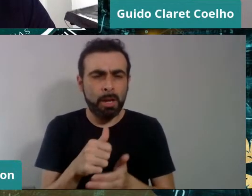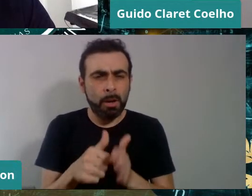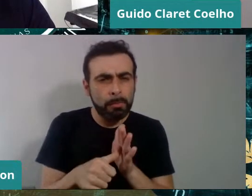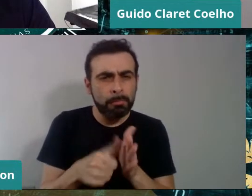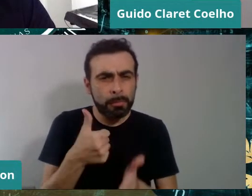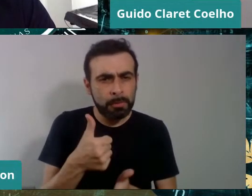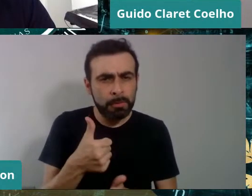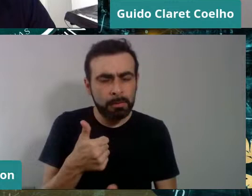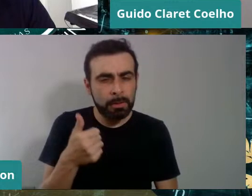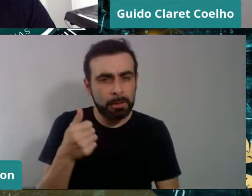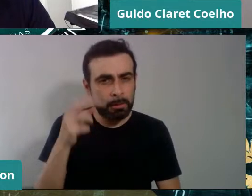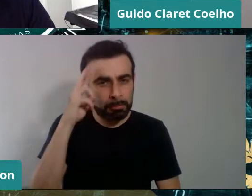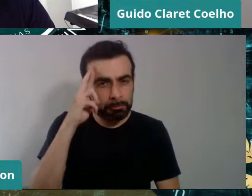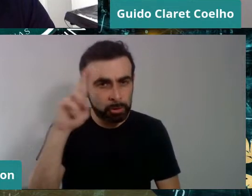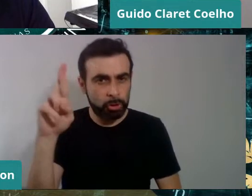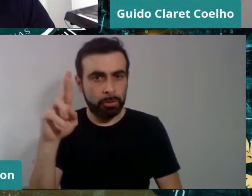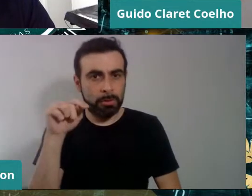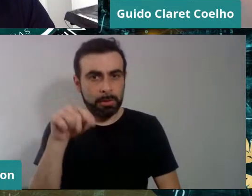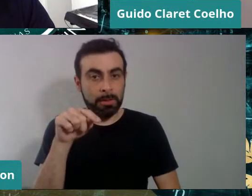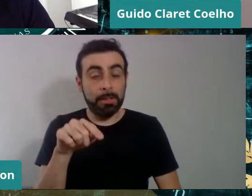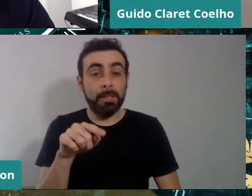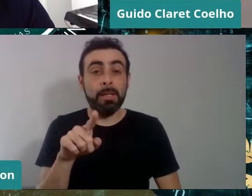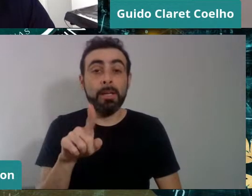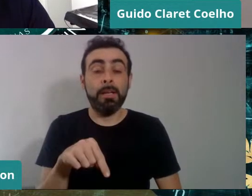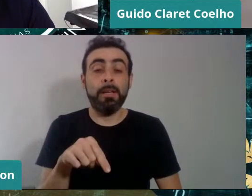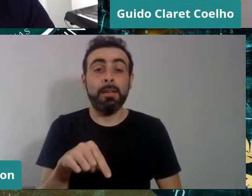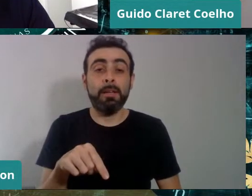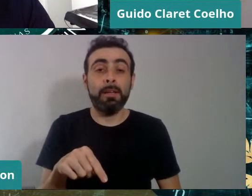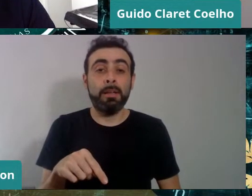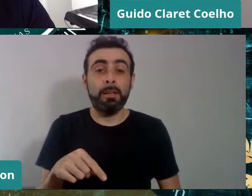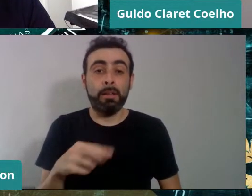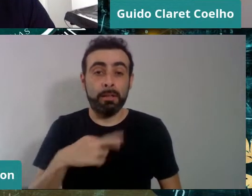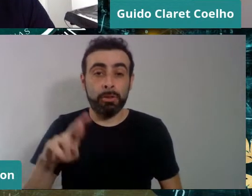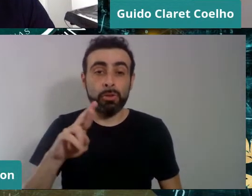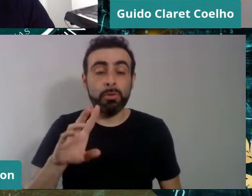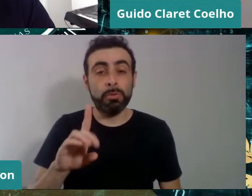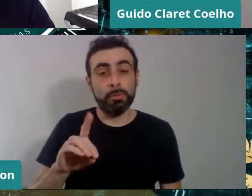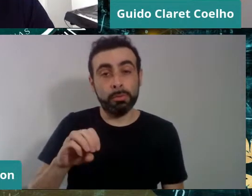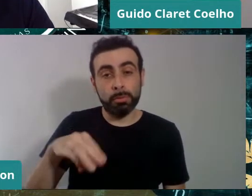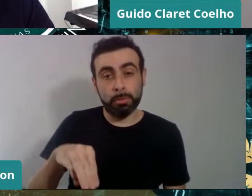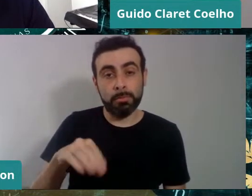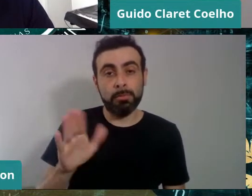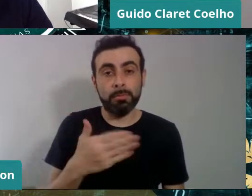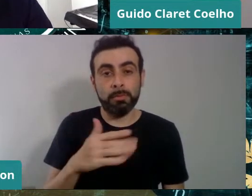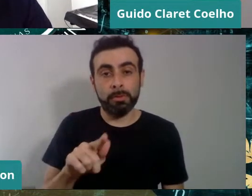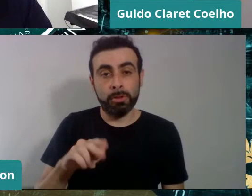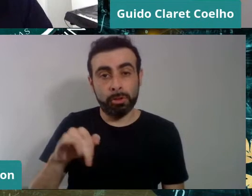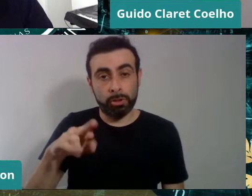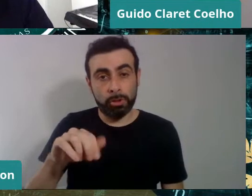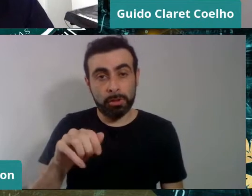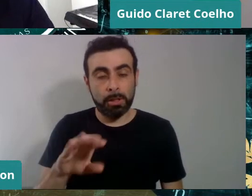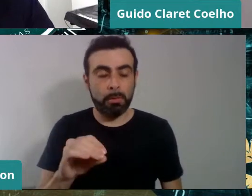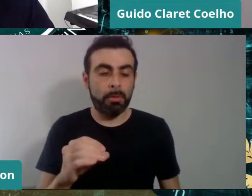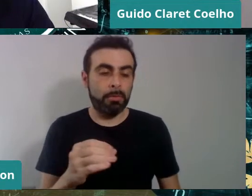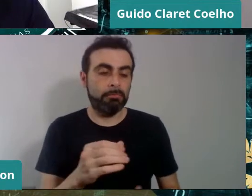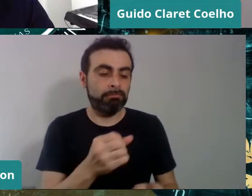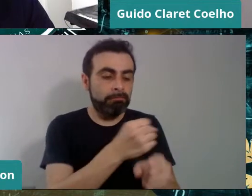Fafija foi o Dom Geraldo de Proença Sigô, que ficou de 60 até